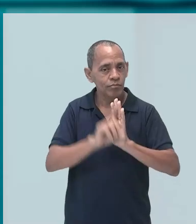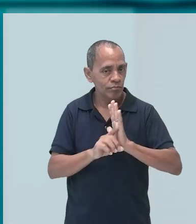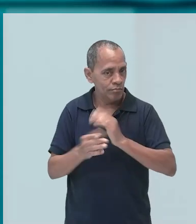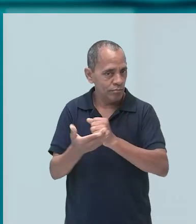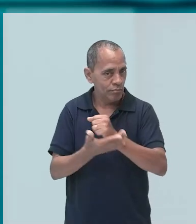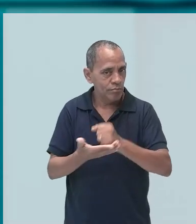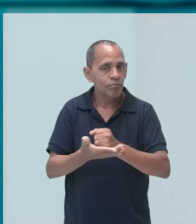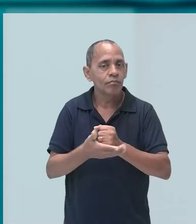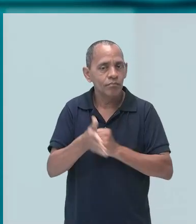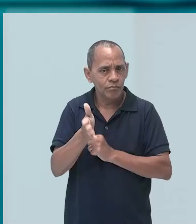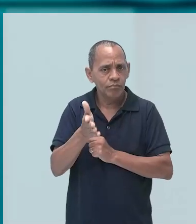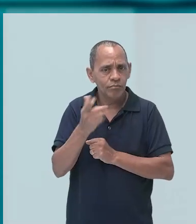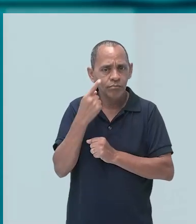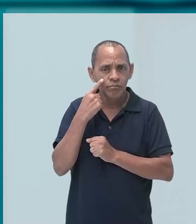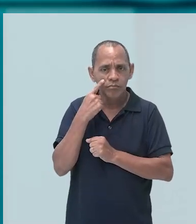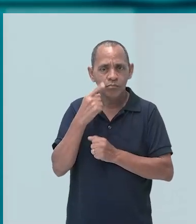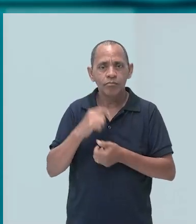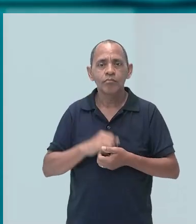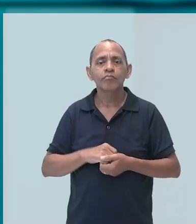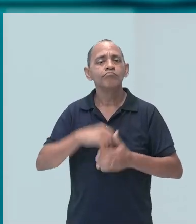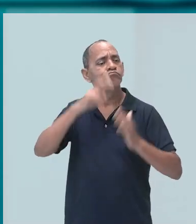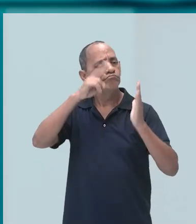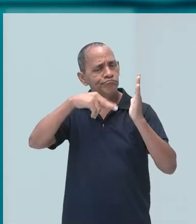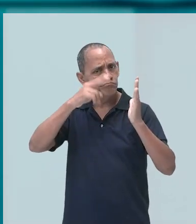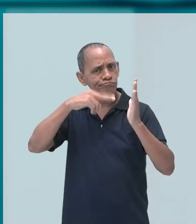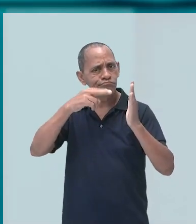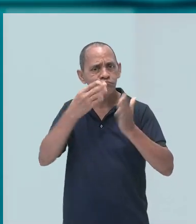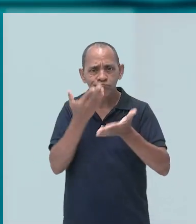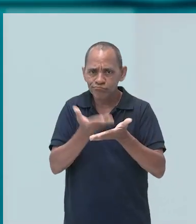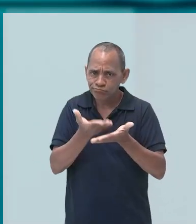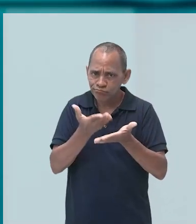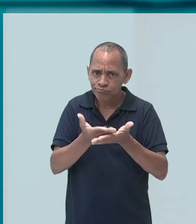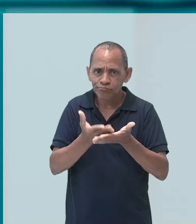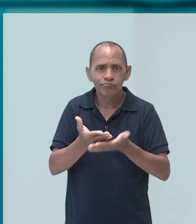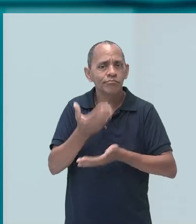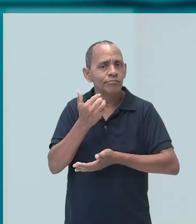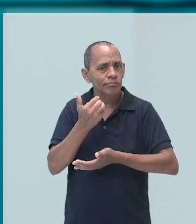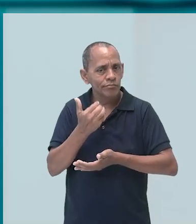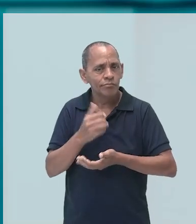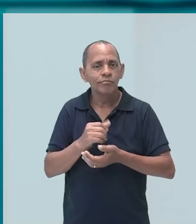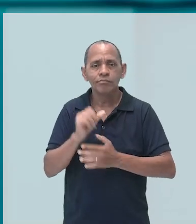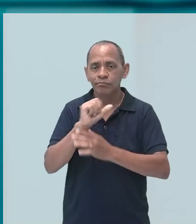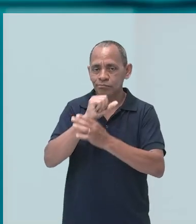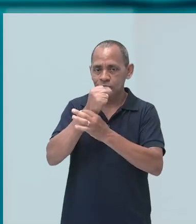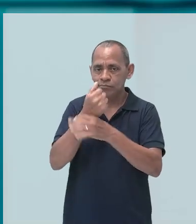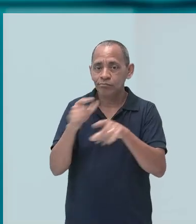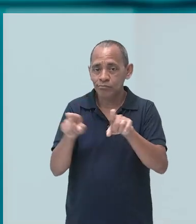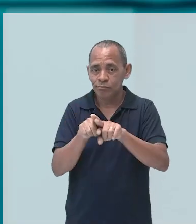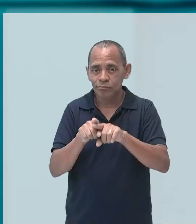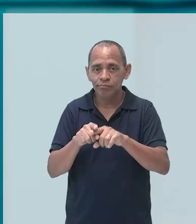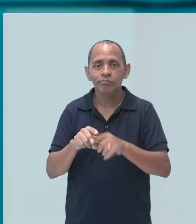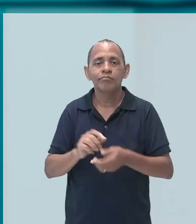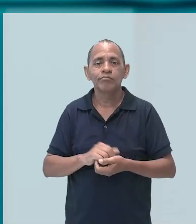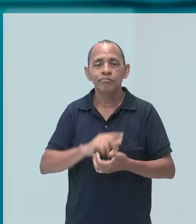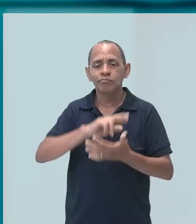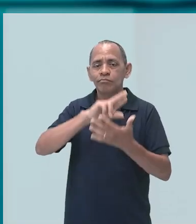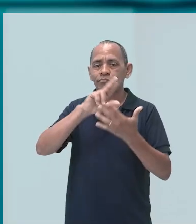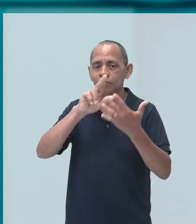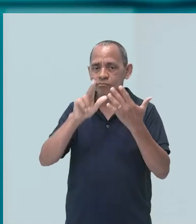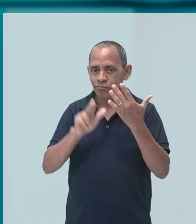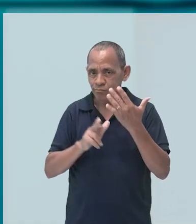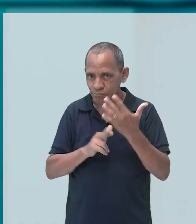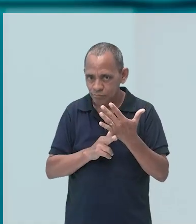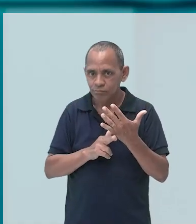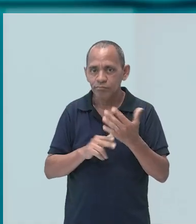aqueles direitos básicos que a gente já viu ali, né, ao estudo, à alimentação, à segurança e assim por diante, né?